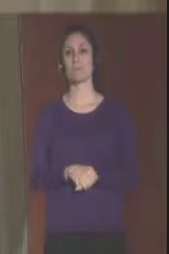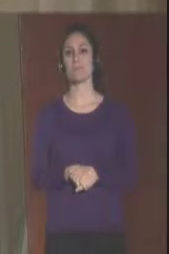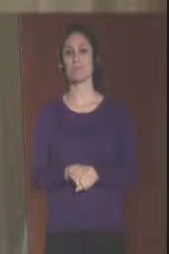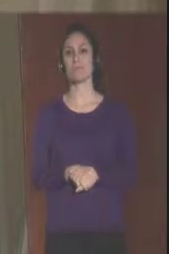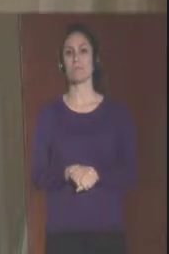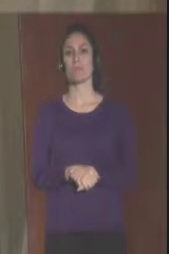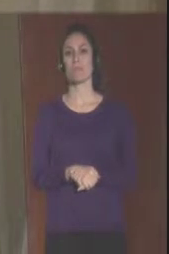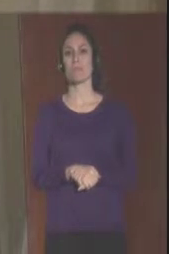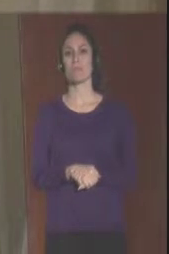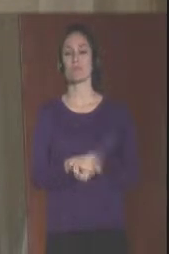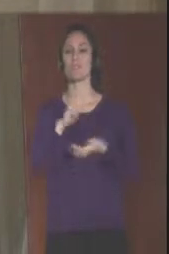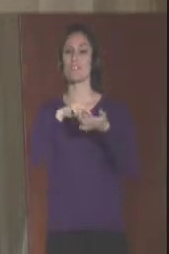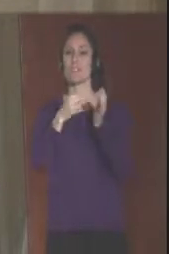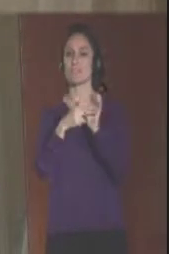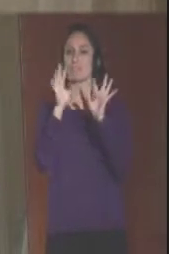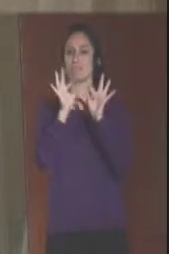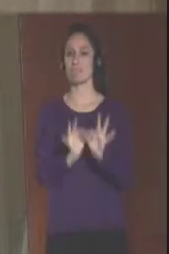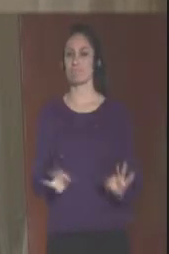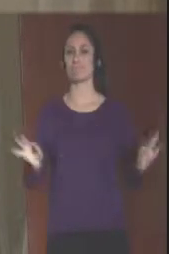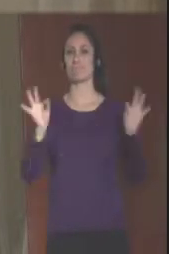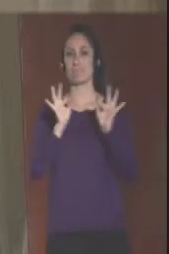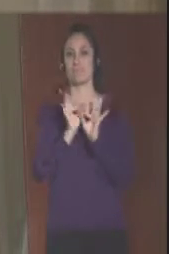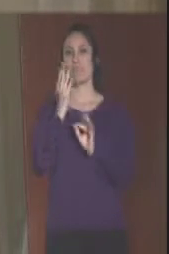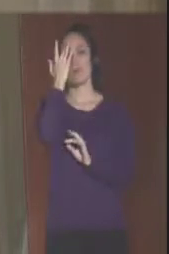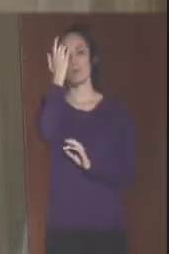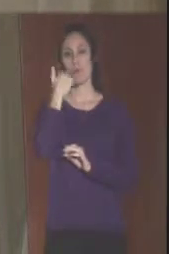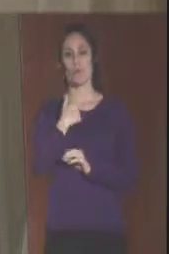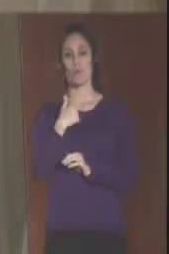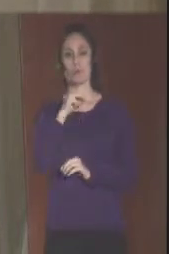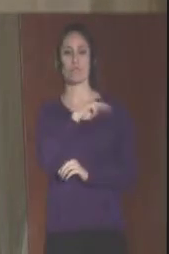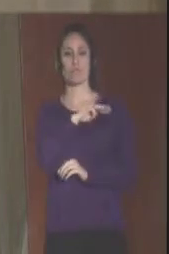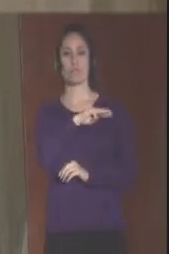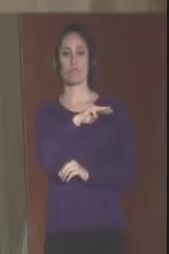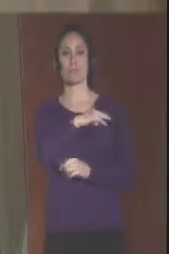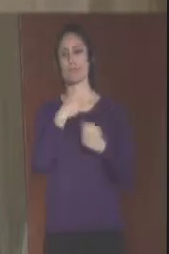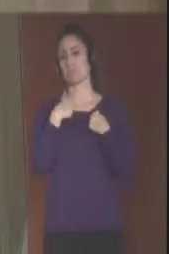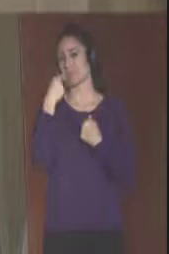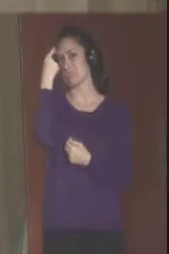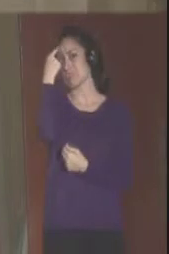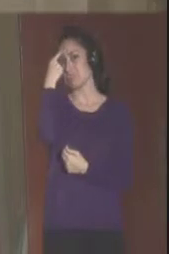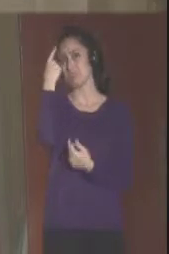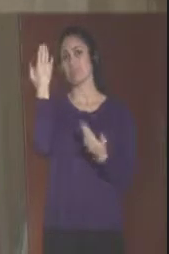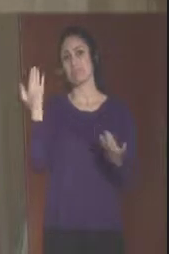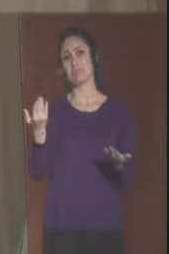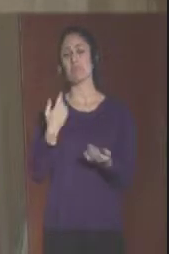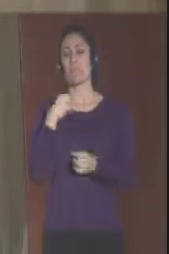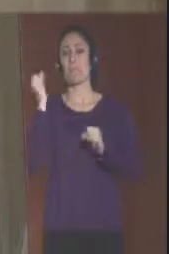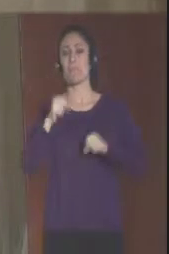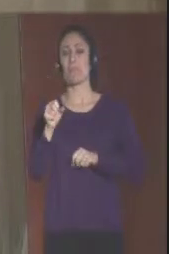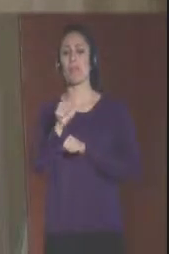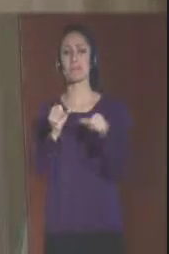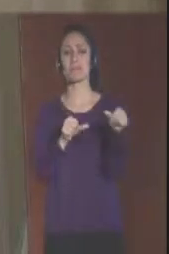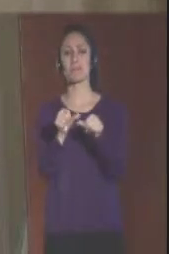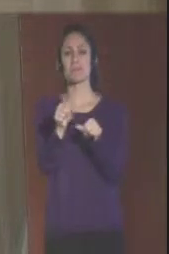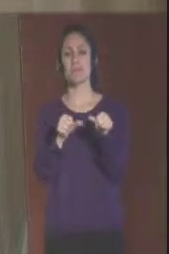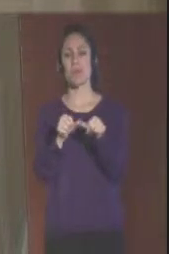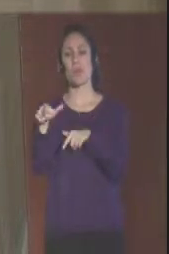municipalista. Eu acho que as soluções elas estão nos locais, nas administrações locais.